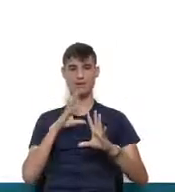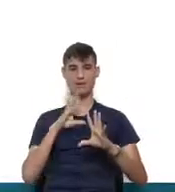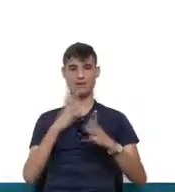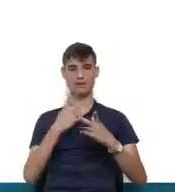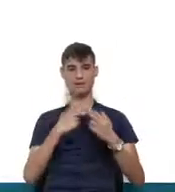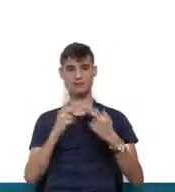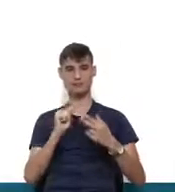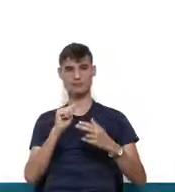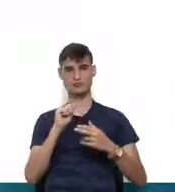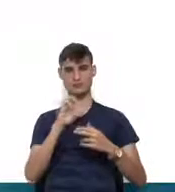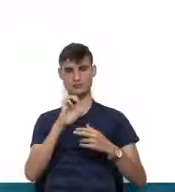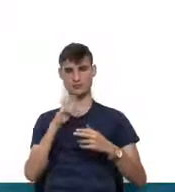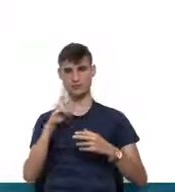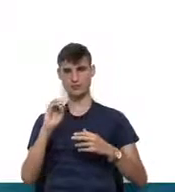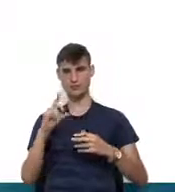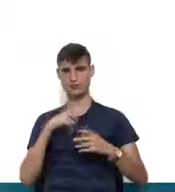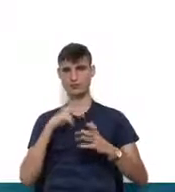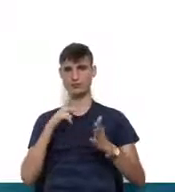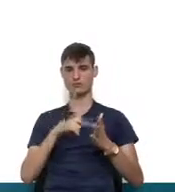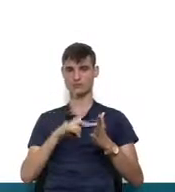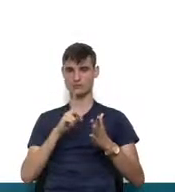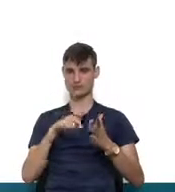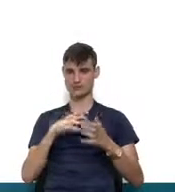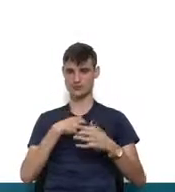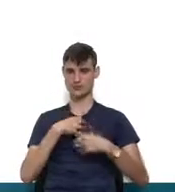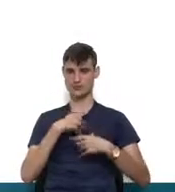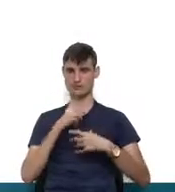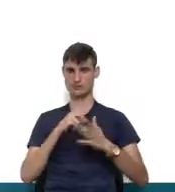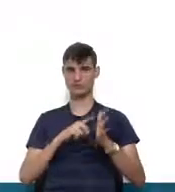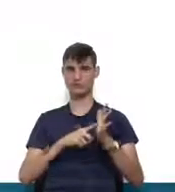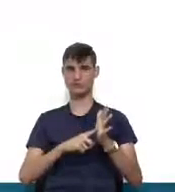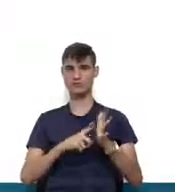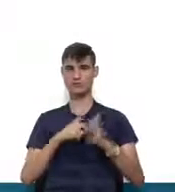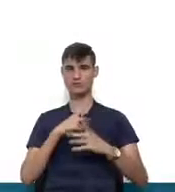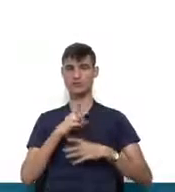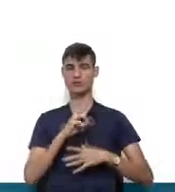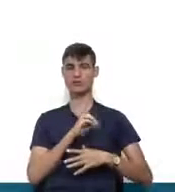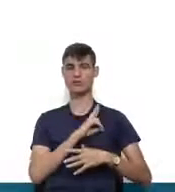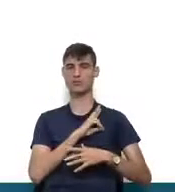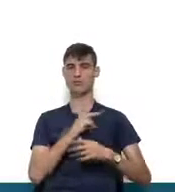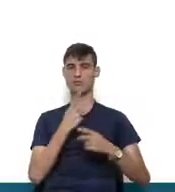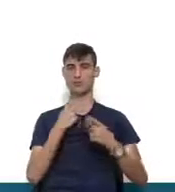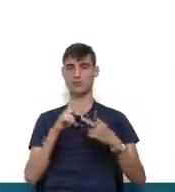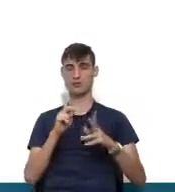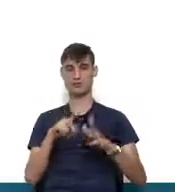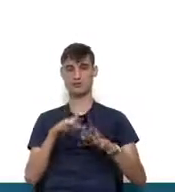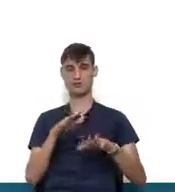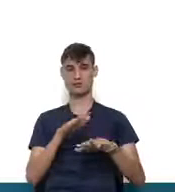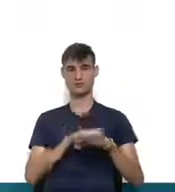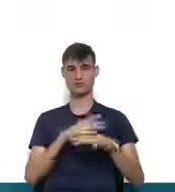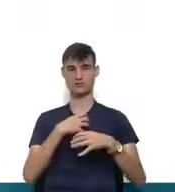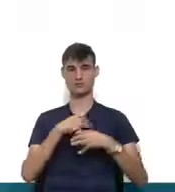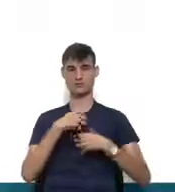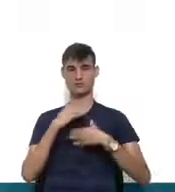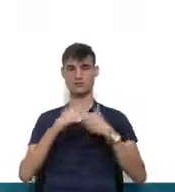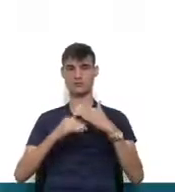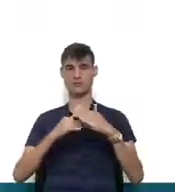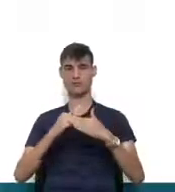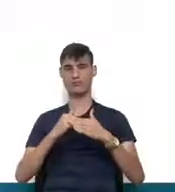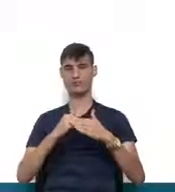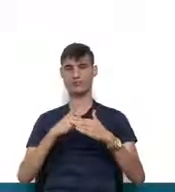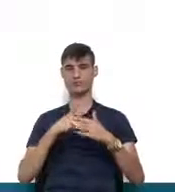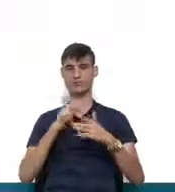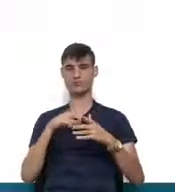a EDO, admitindo, né, que aquela função da corrente apresenta a representação em série de Fourier